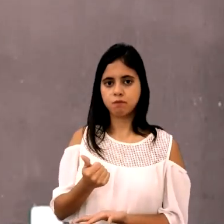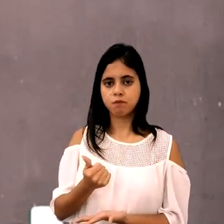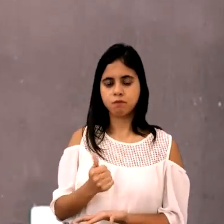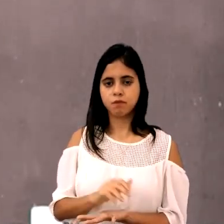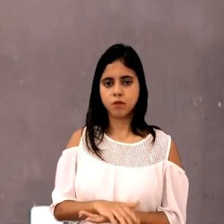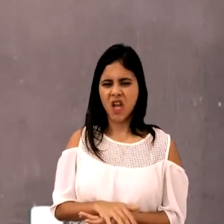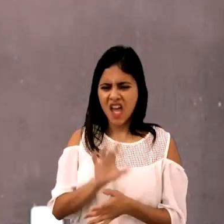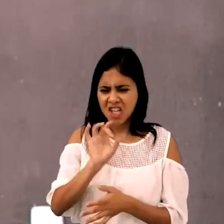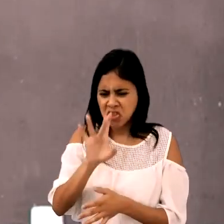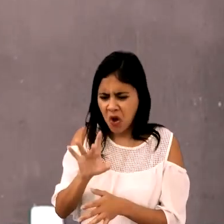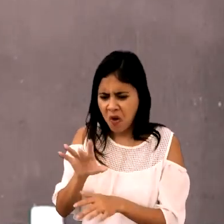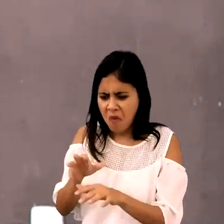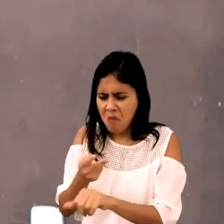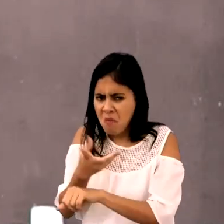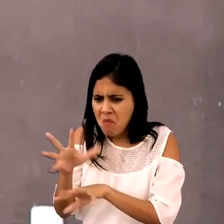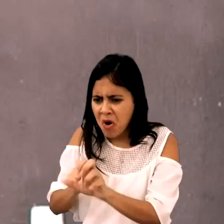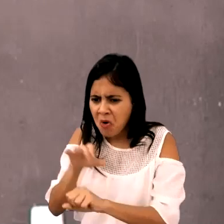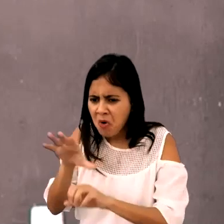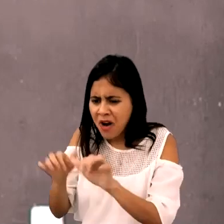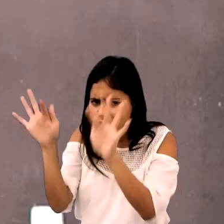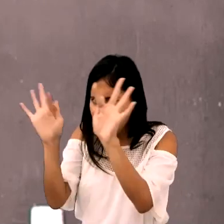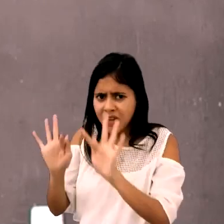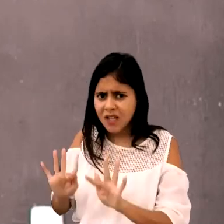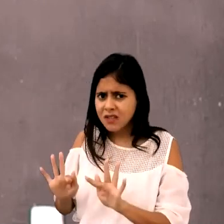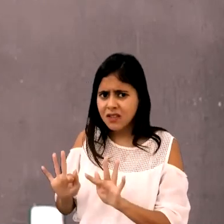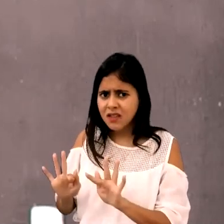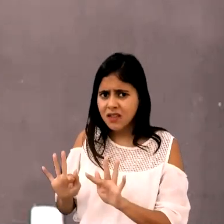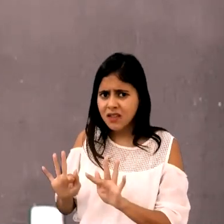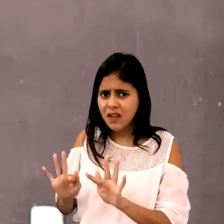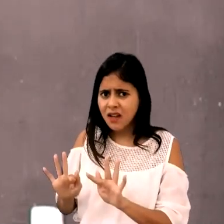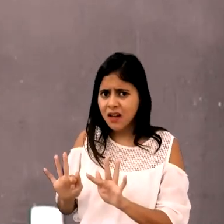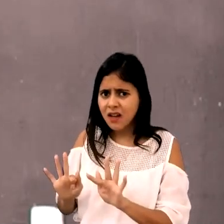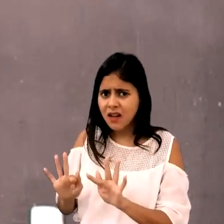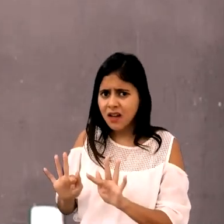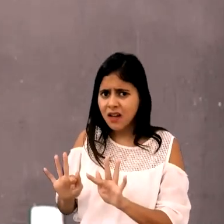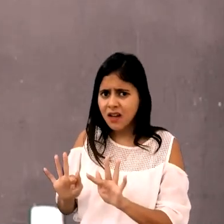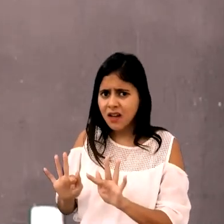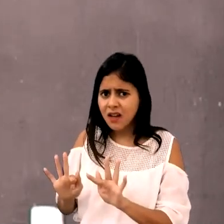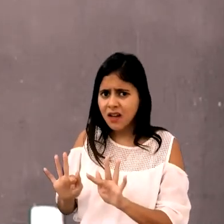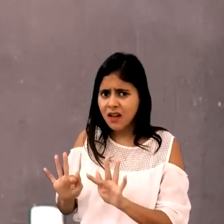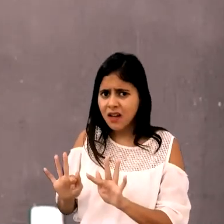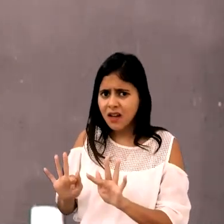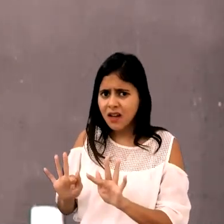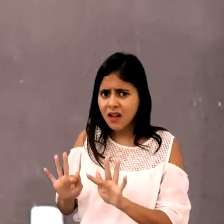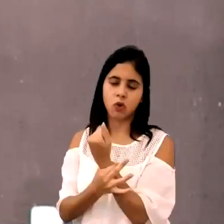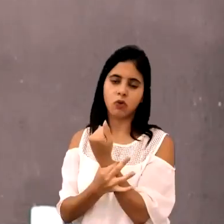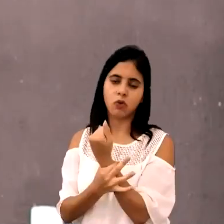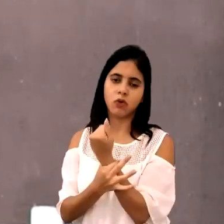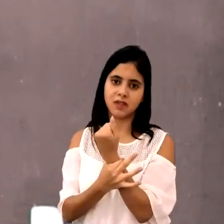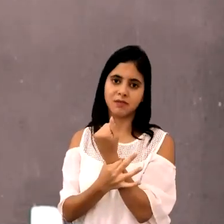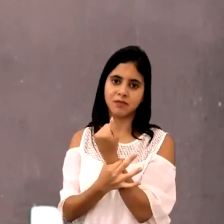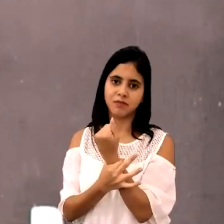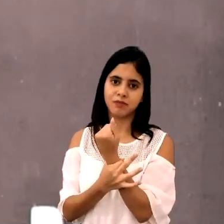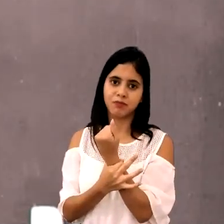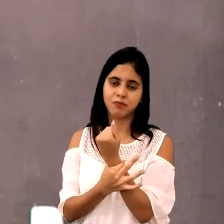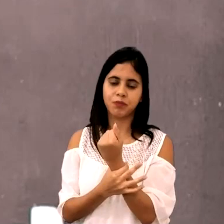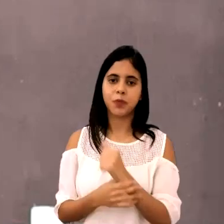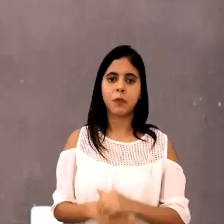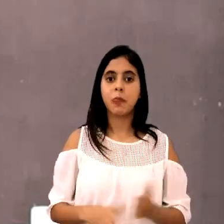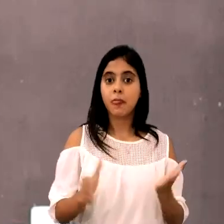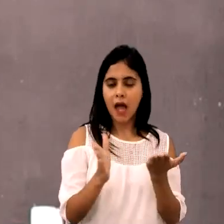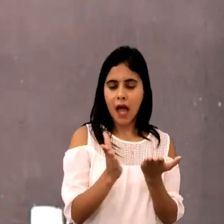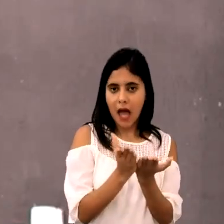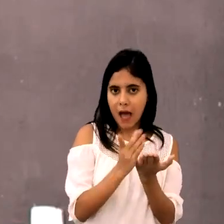se fosse apenas uma busca pela felicidade. É uma busca por segurança. Quando você vai para a